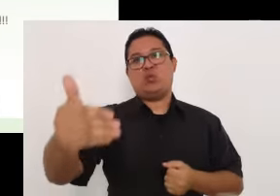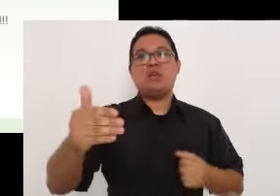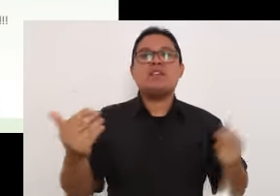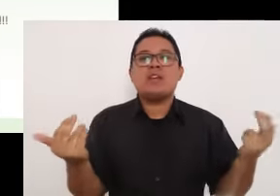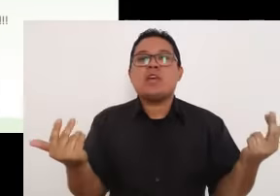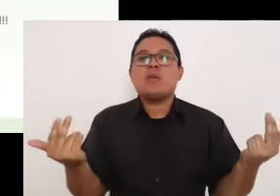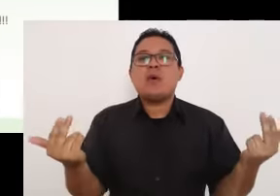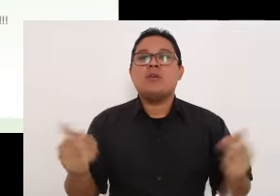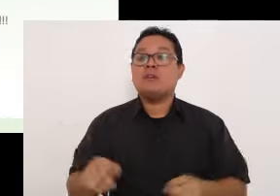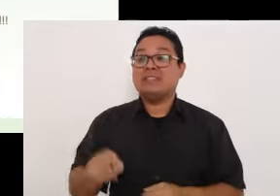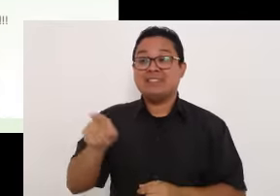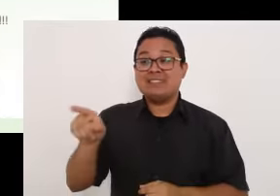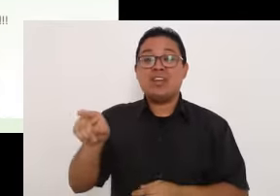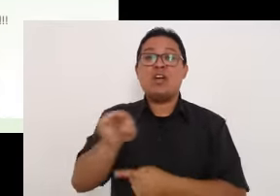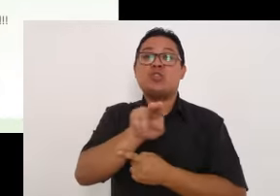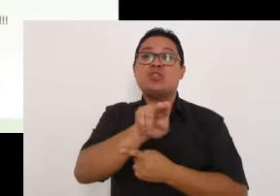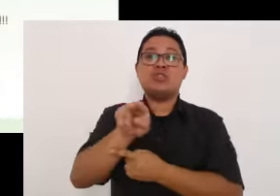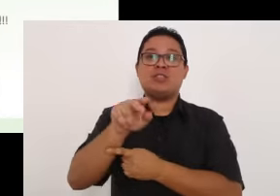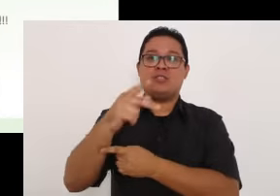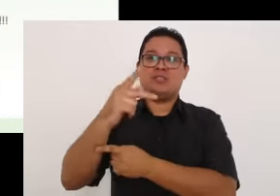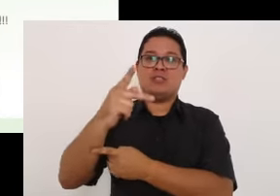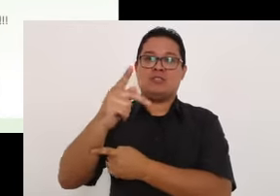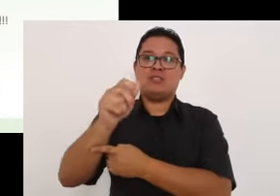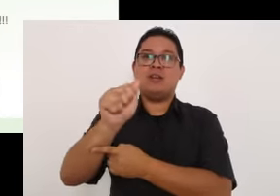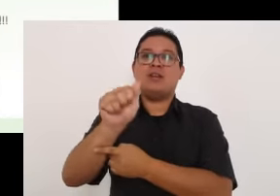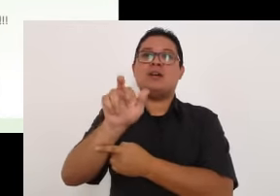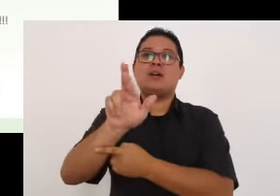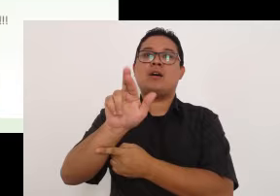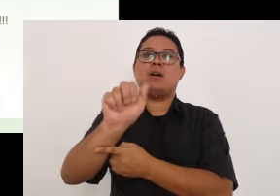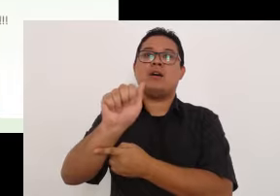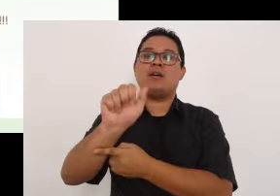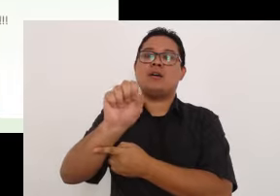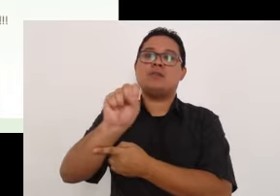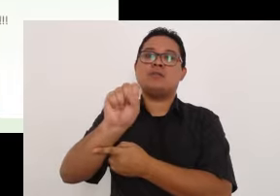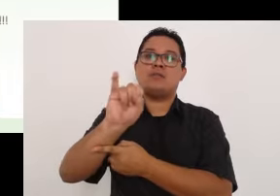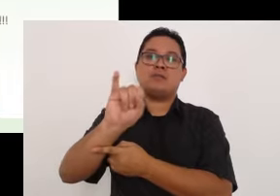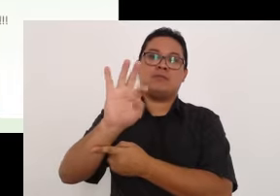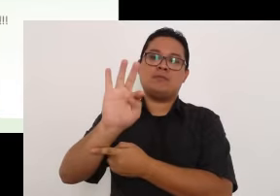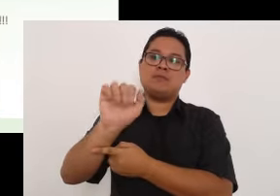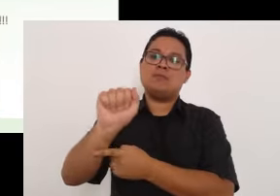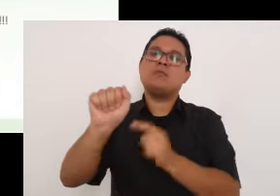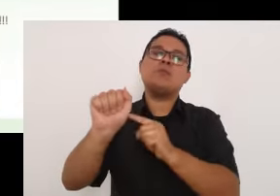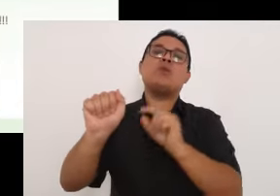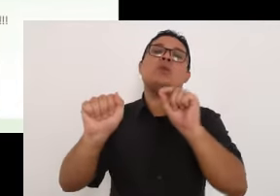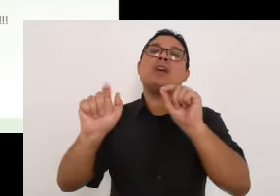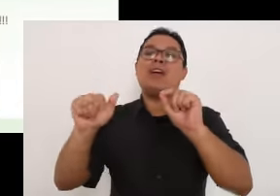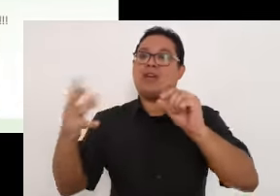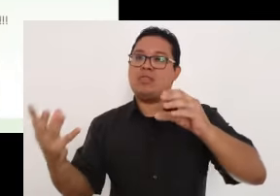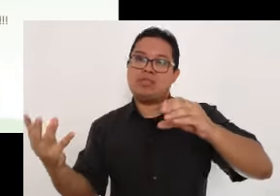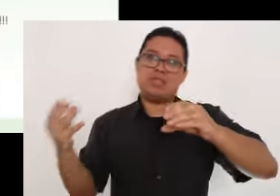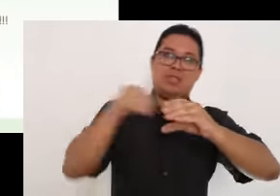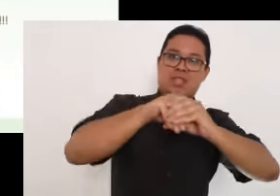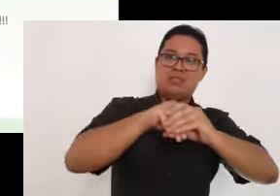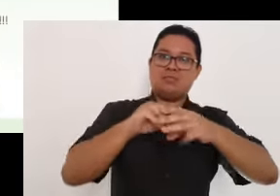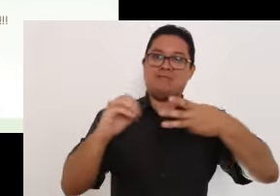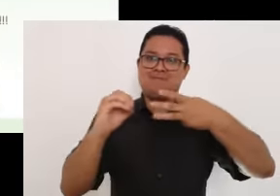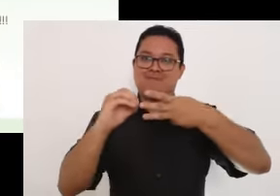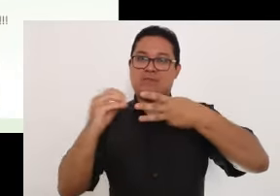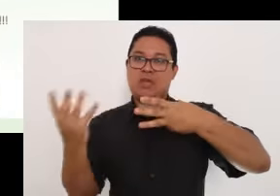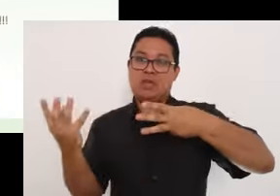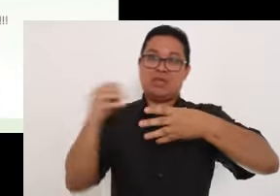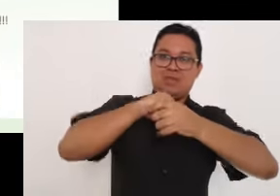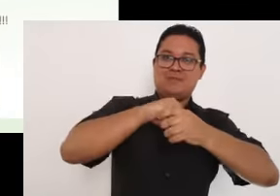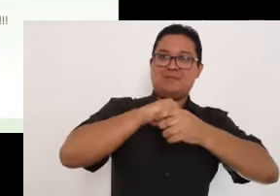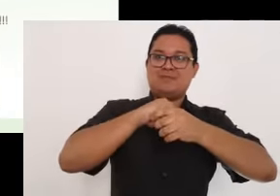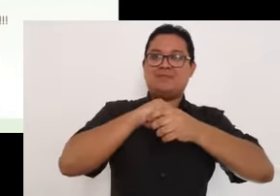intracelular obrigatório. Ou seja, para ele se reproduzir, para ele se multiplicar, para ele produzir